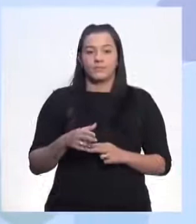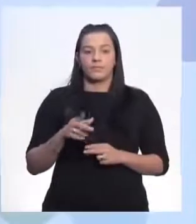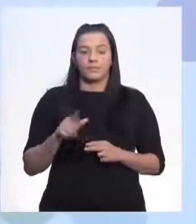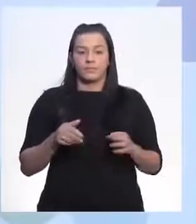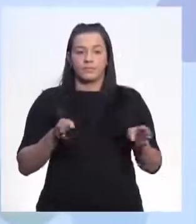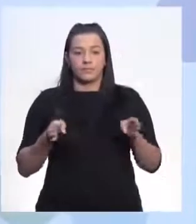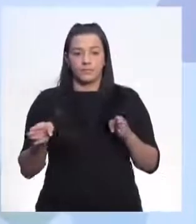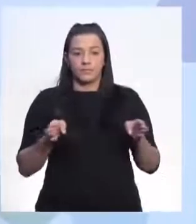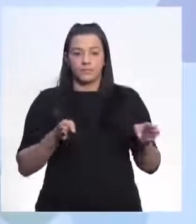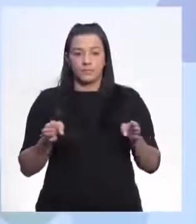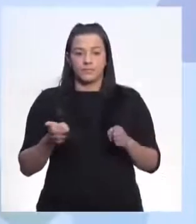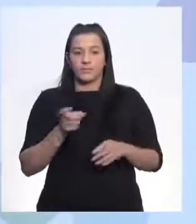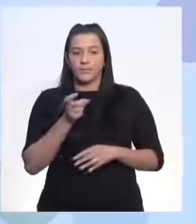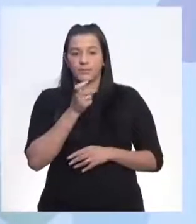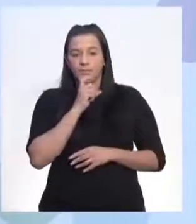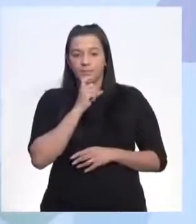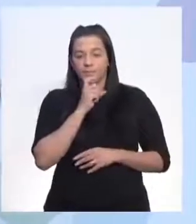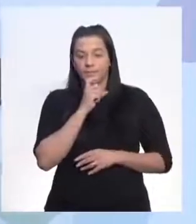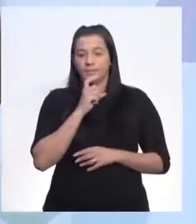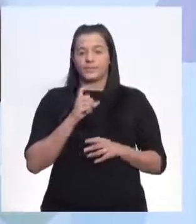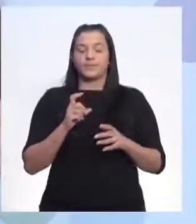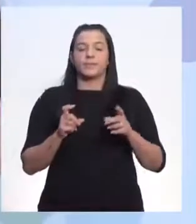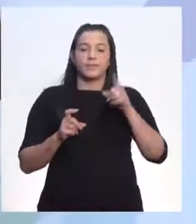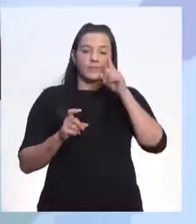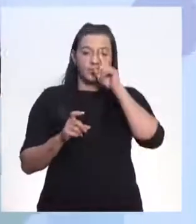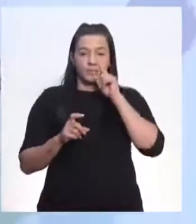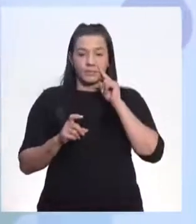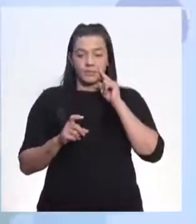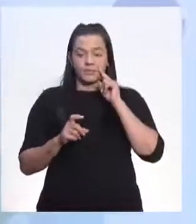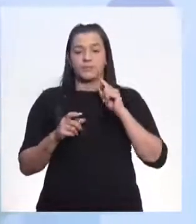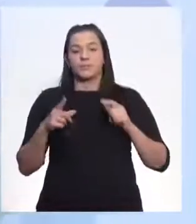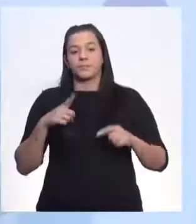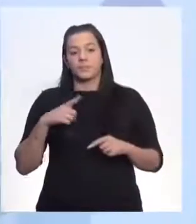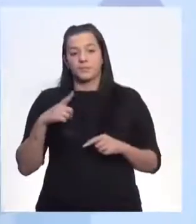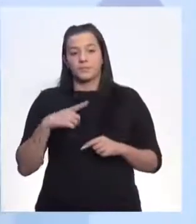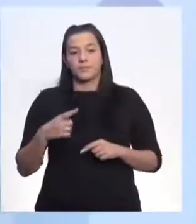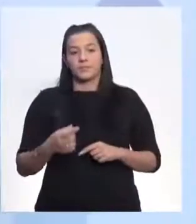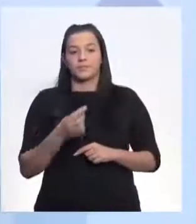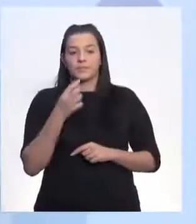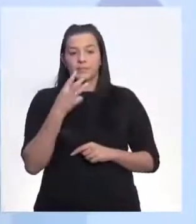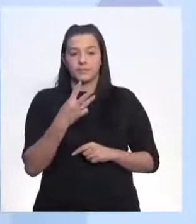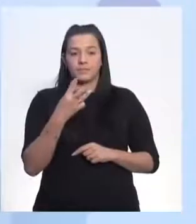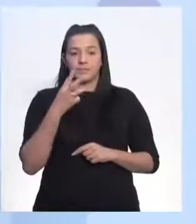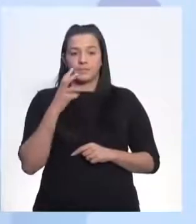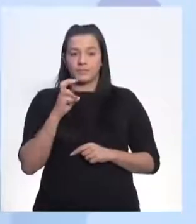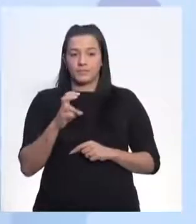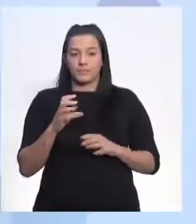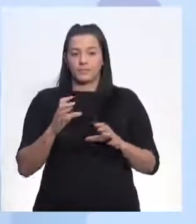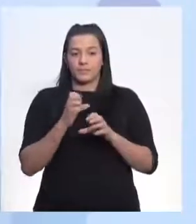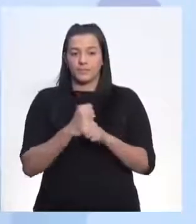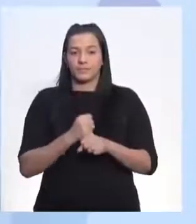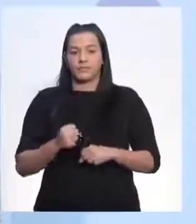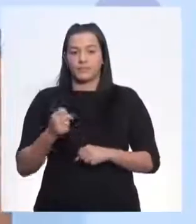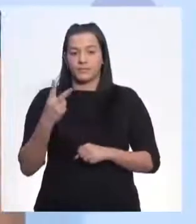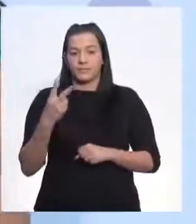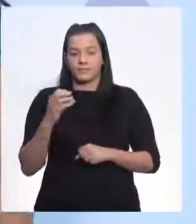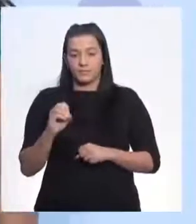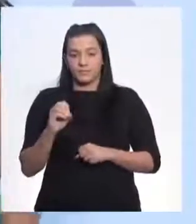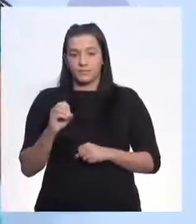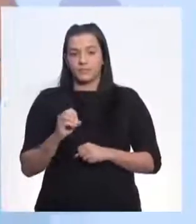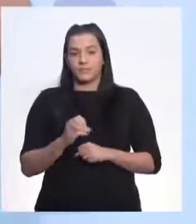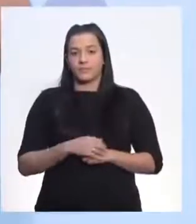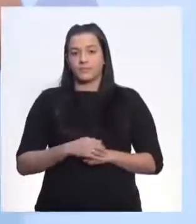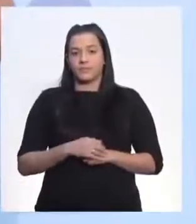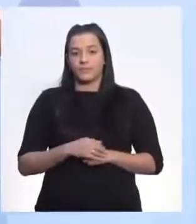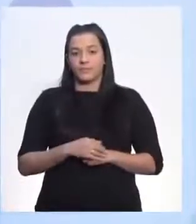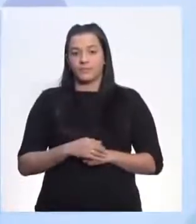entre as verdes e as amarelas, eu vou ter 35 mais 20. 35 mais